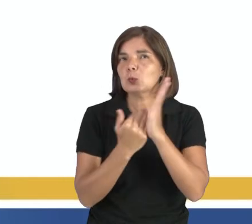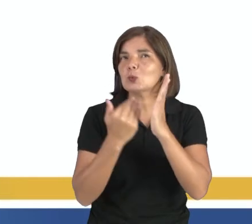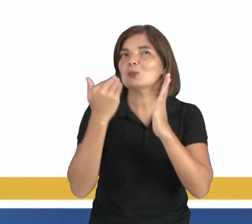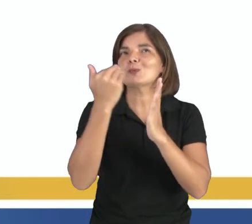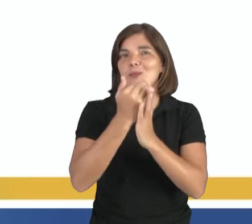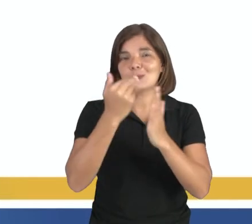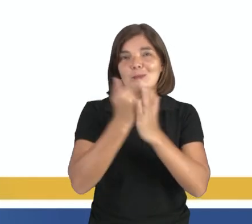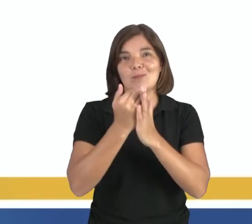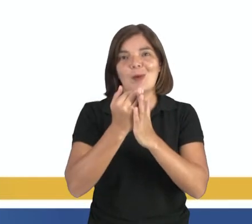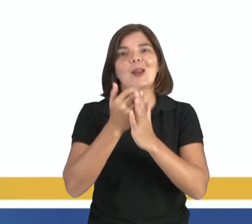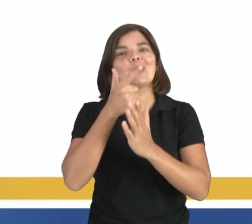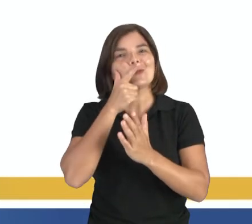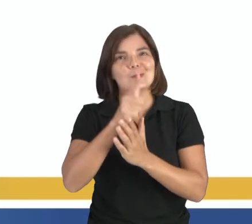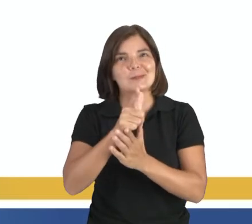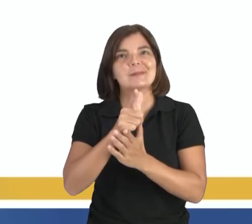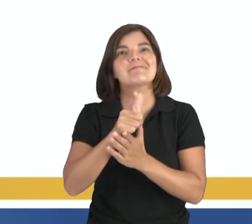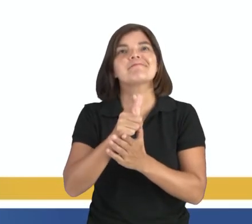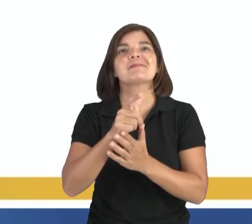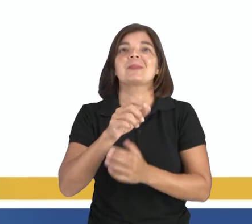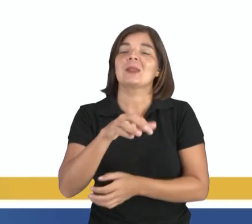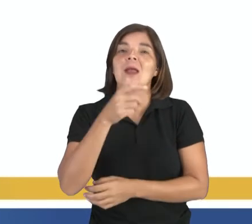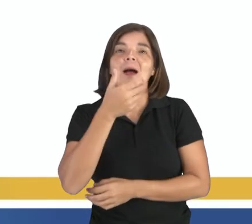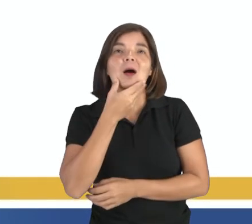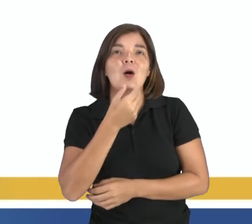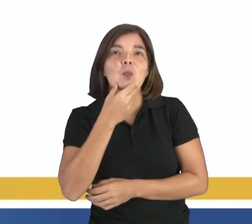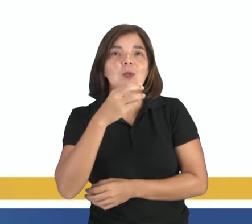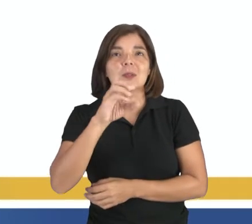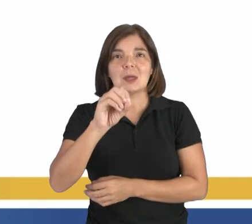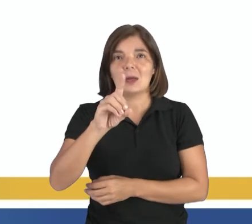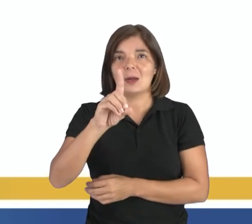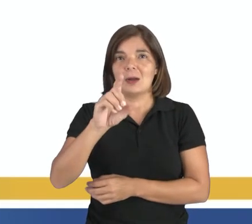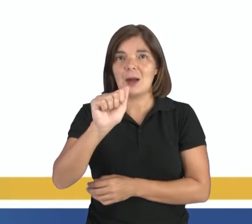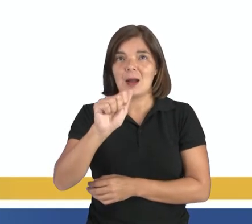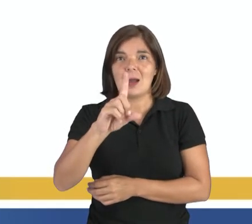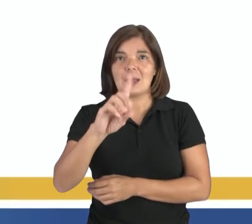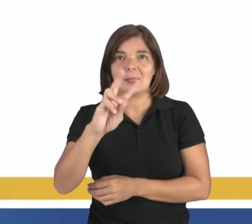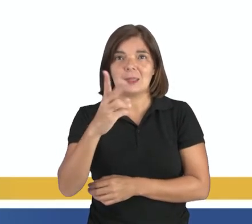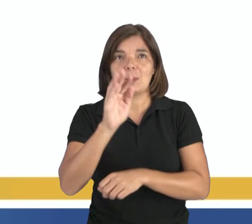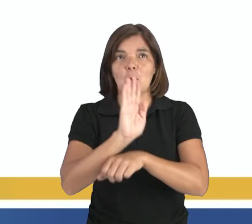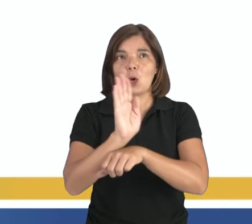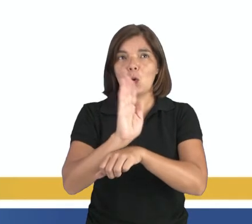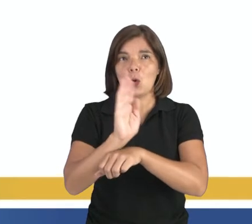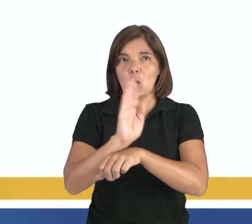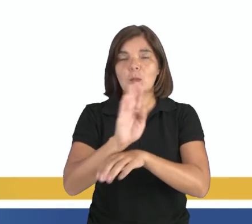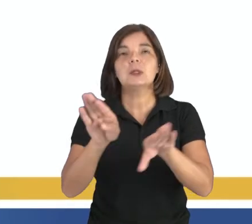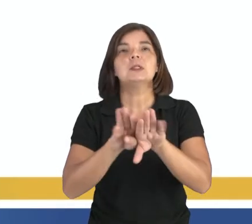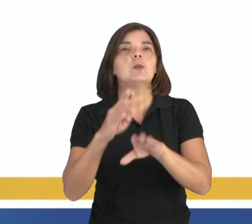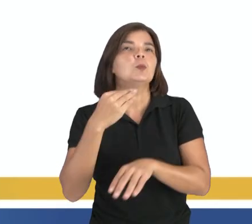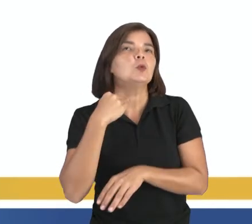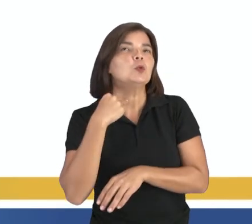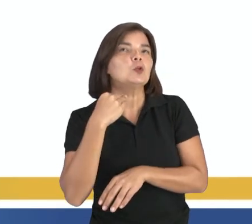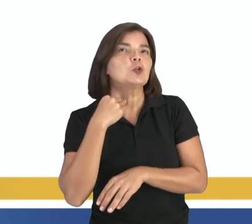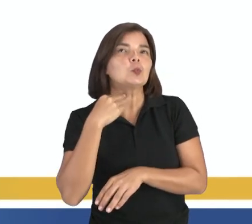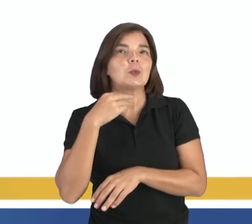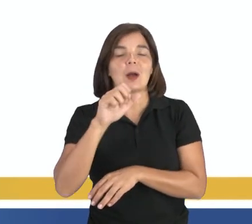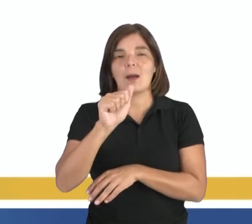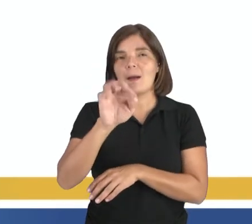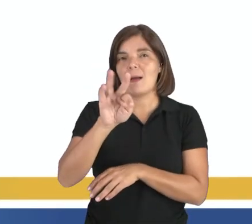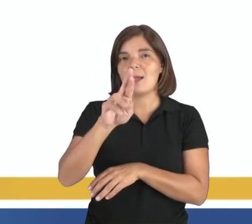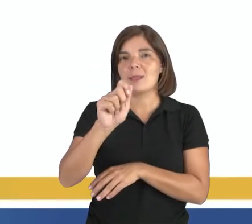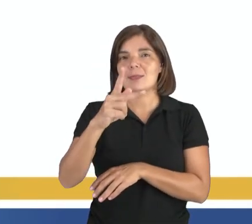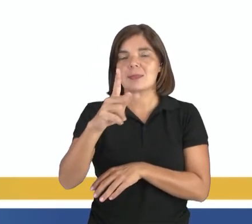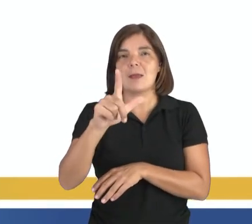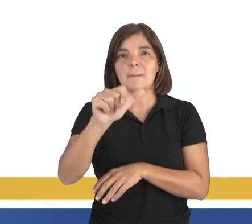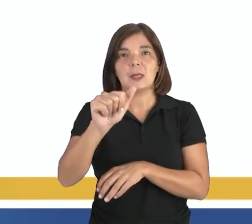para a conta fechar, diz Ademar Oliveira, responsável pelos cinemas Unibanco, Arteplex.